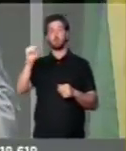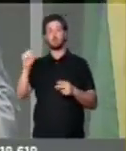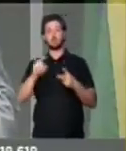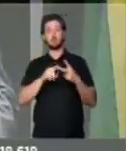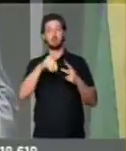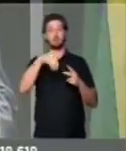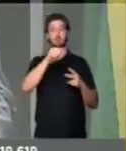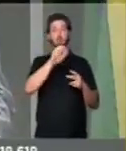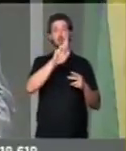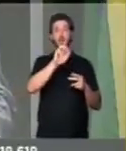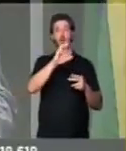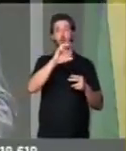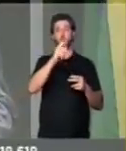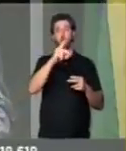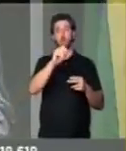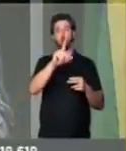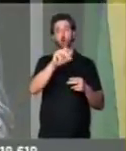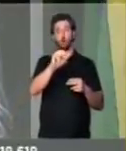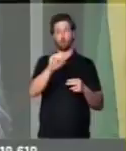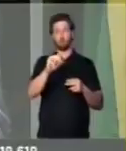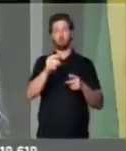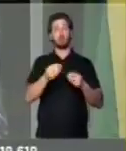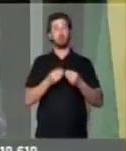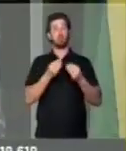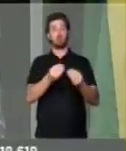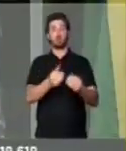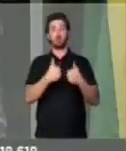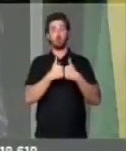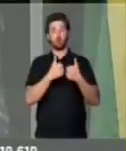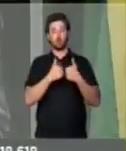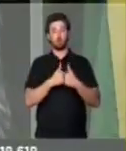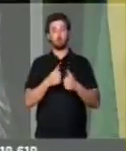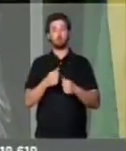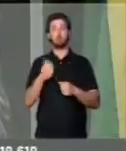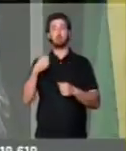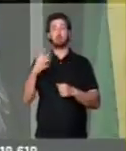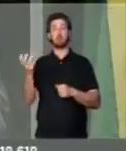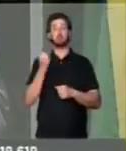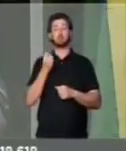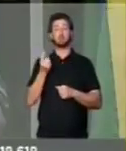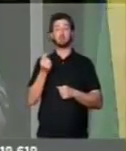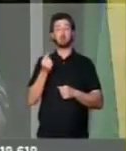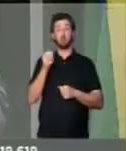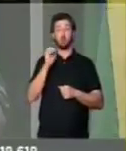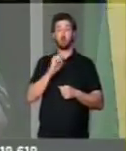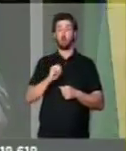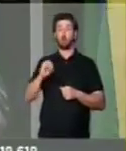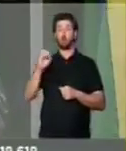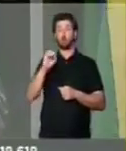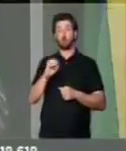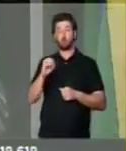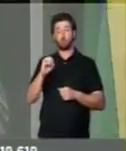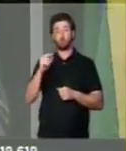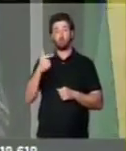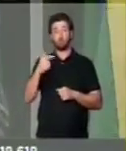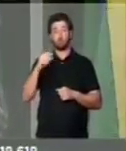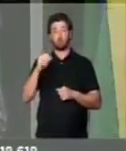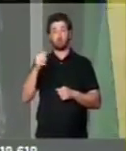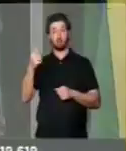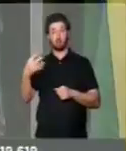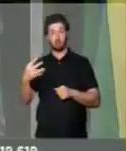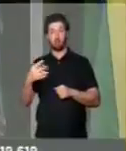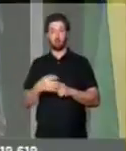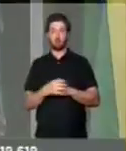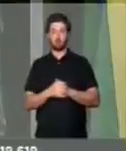Polo, eles entregaram esse ônibus e era para receber em outubro de